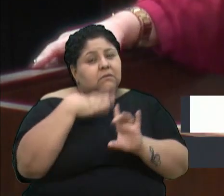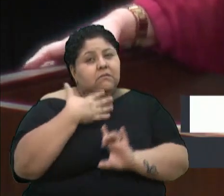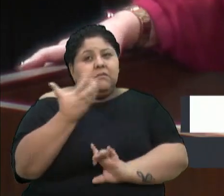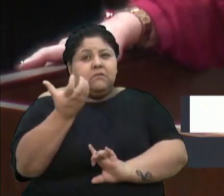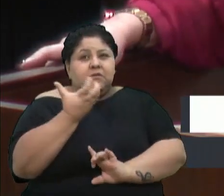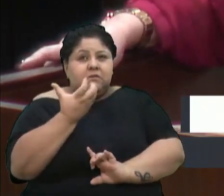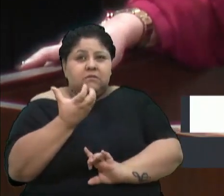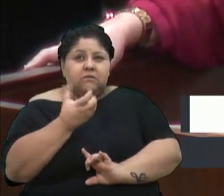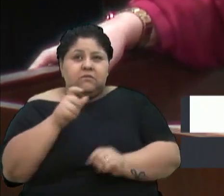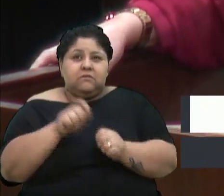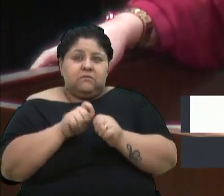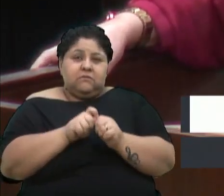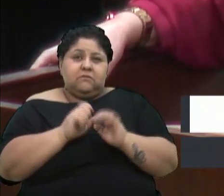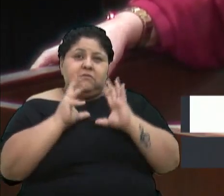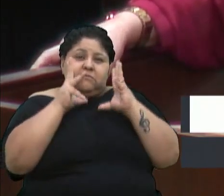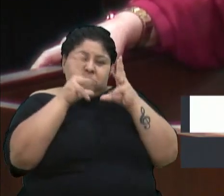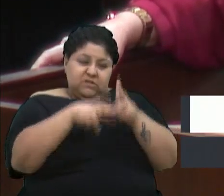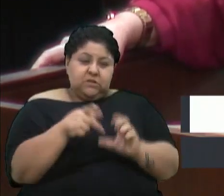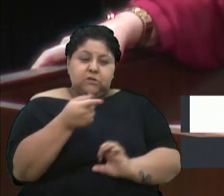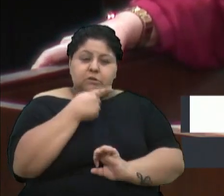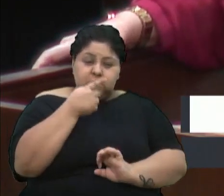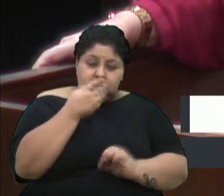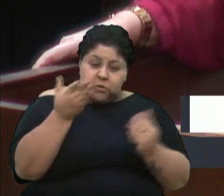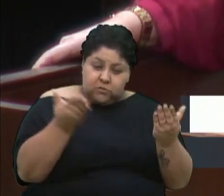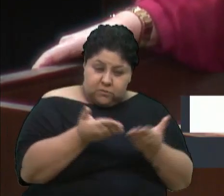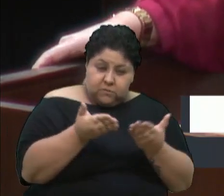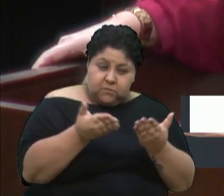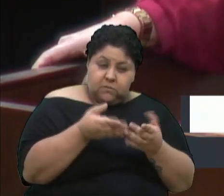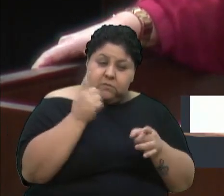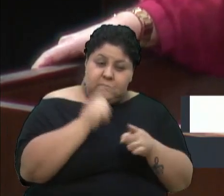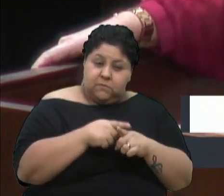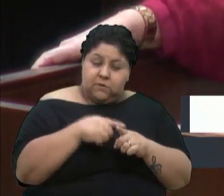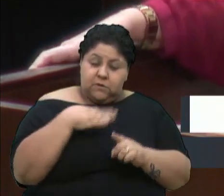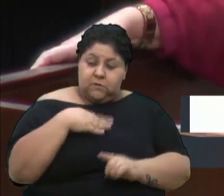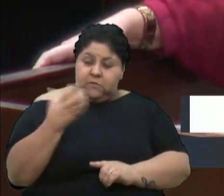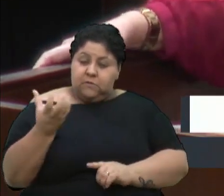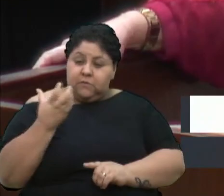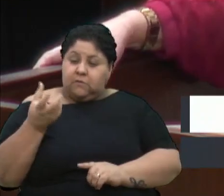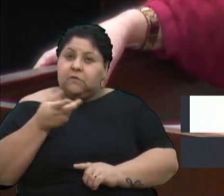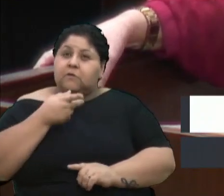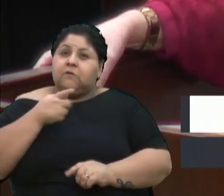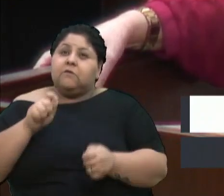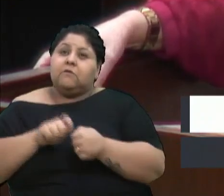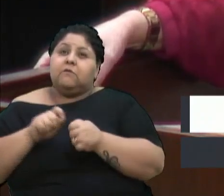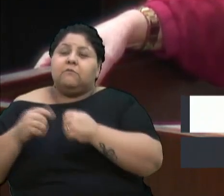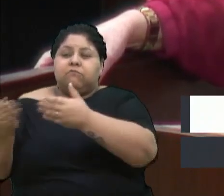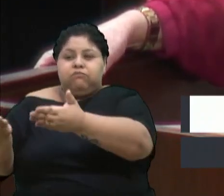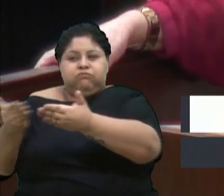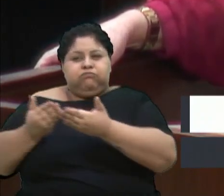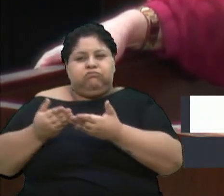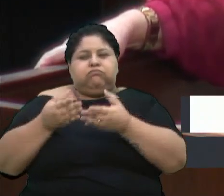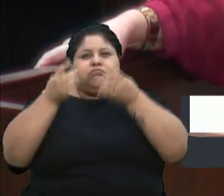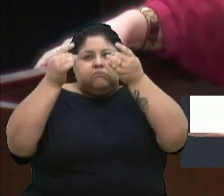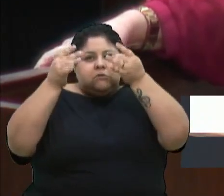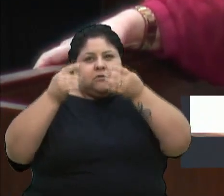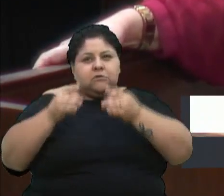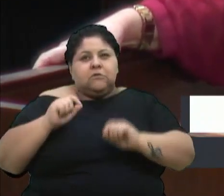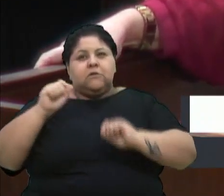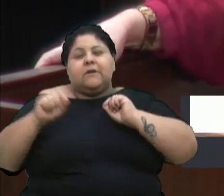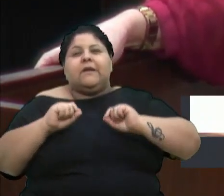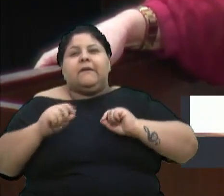fiz toda essa minha fala hoje aqui, porque eu quero fazer um convite muito especial a quem está